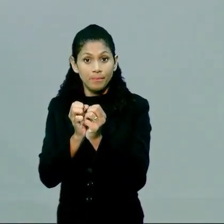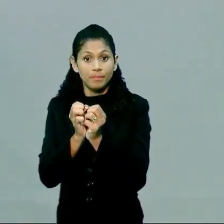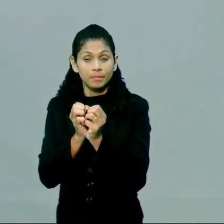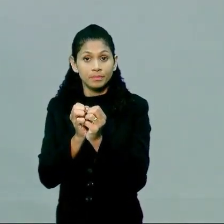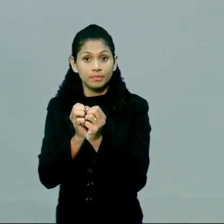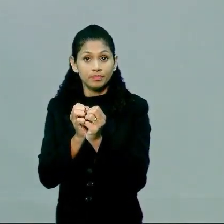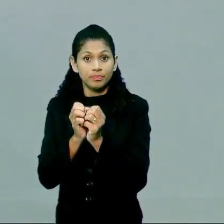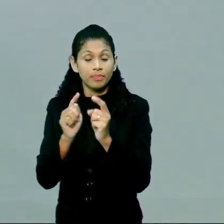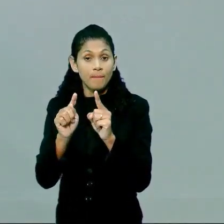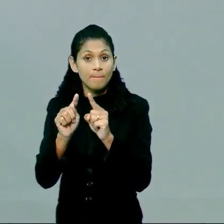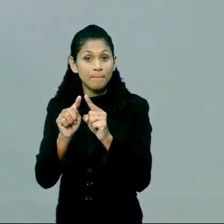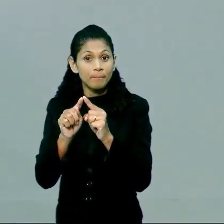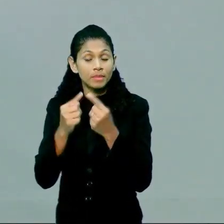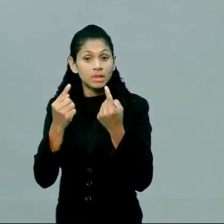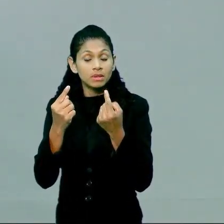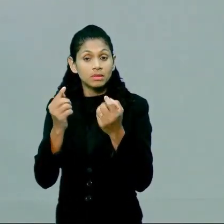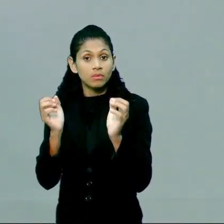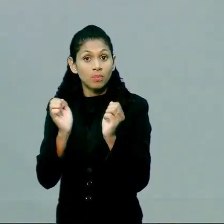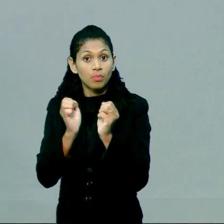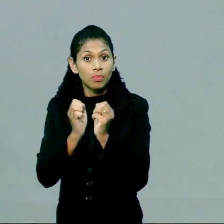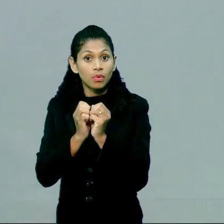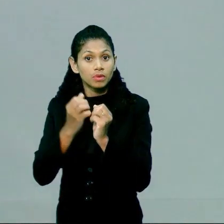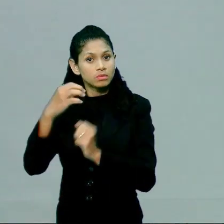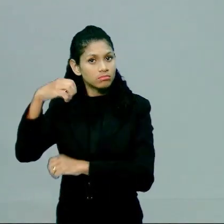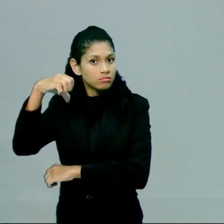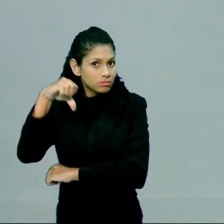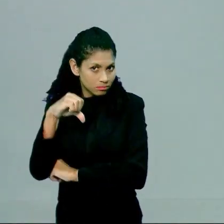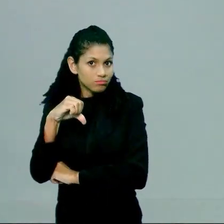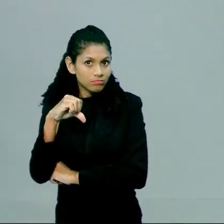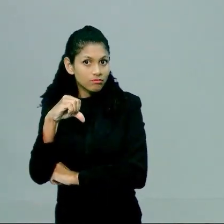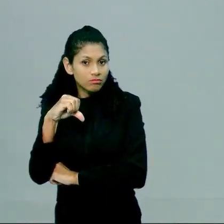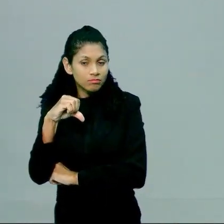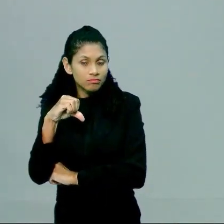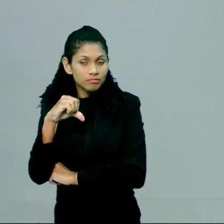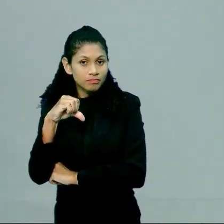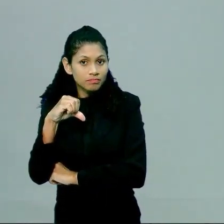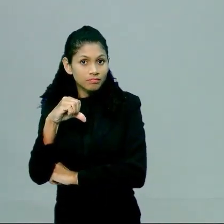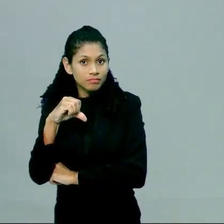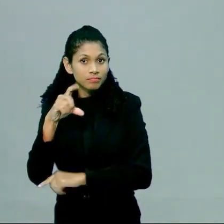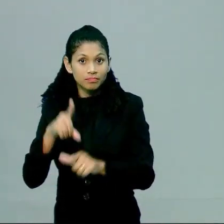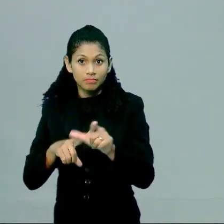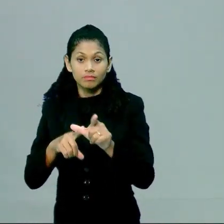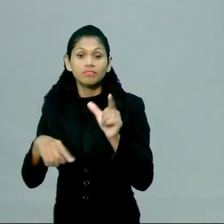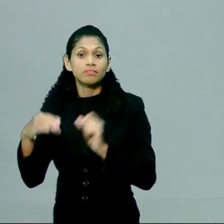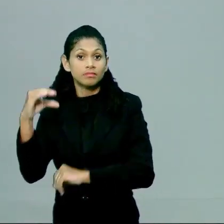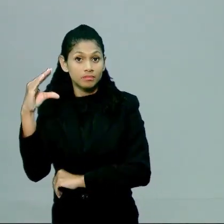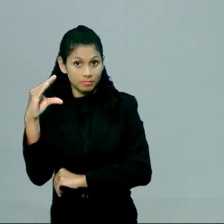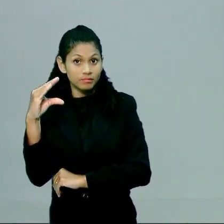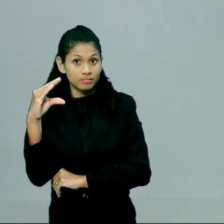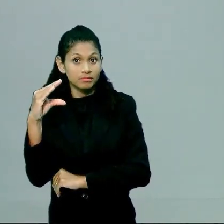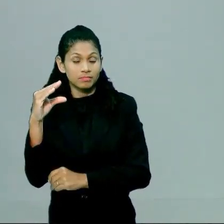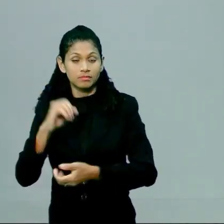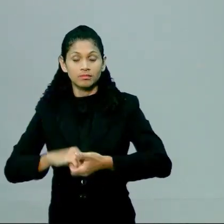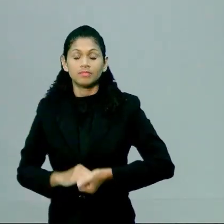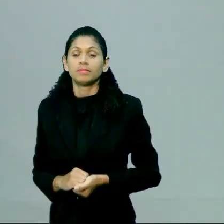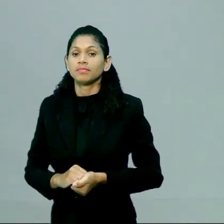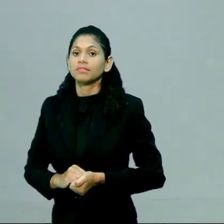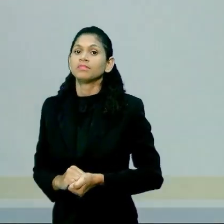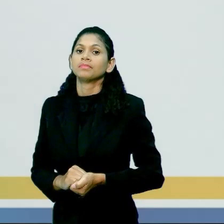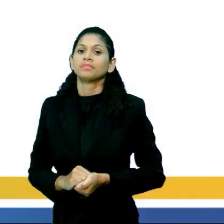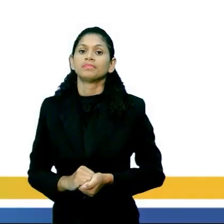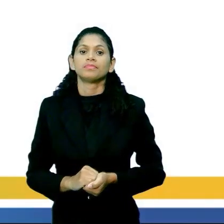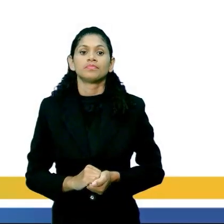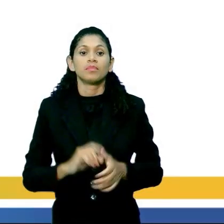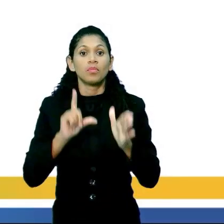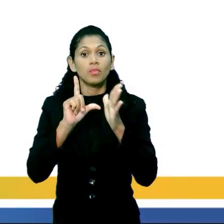do 9. Então, a gente já vai saber a resposta qual é. É bem mais simples. Tudo bem? Então, vamos